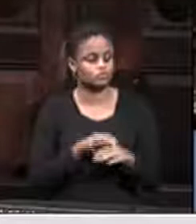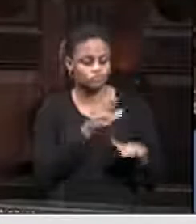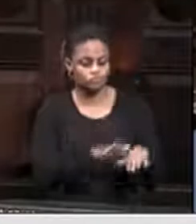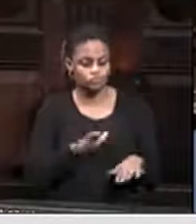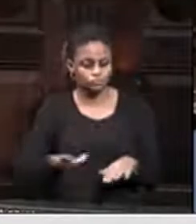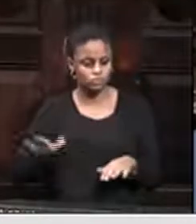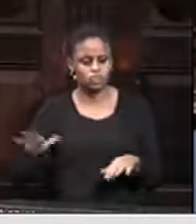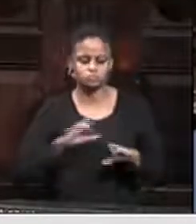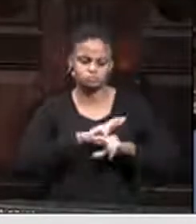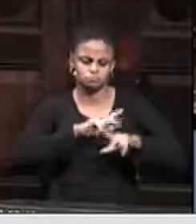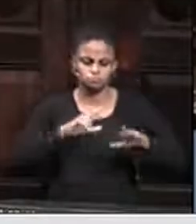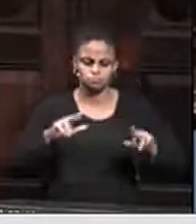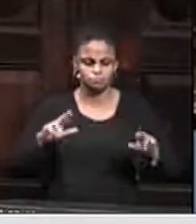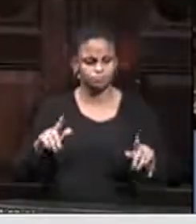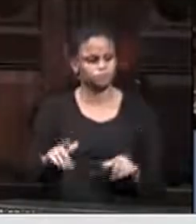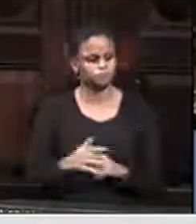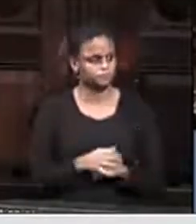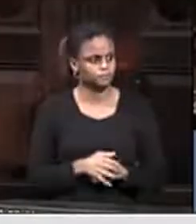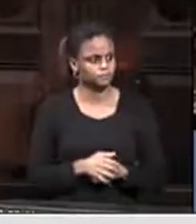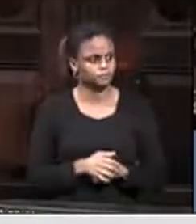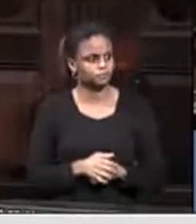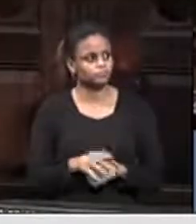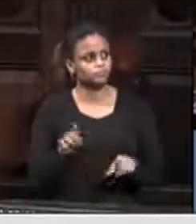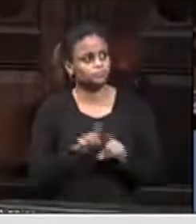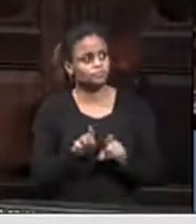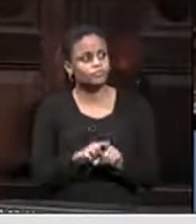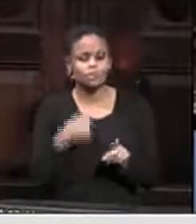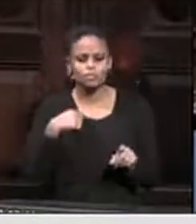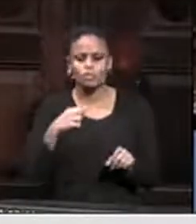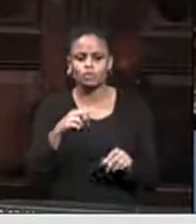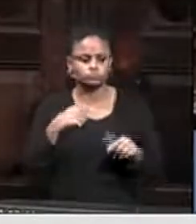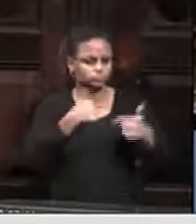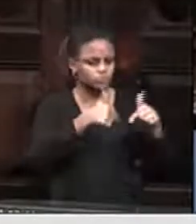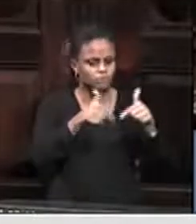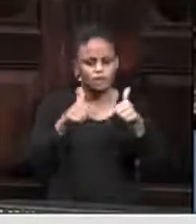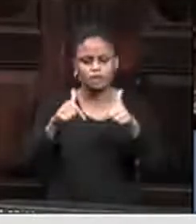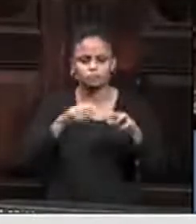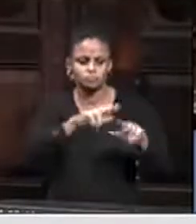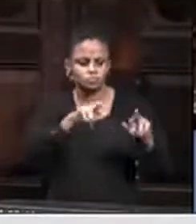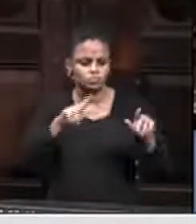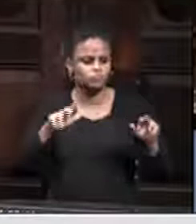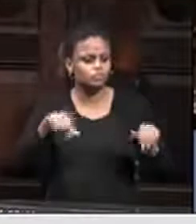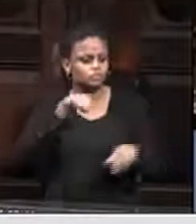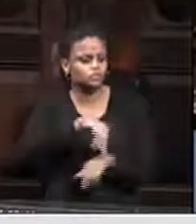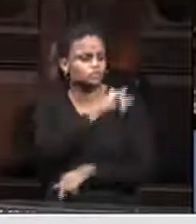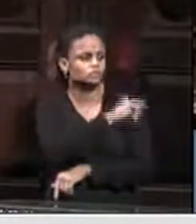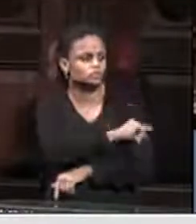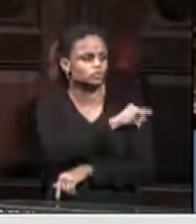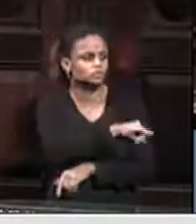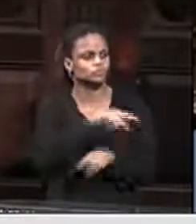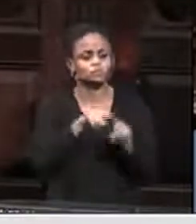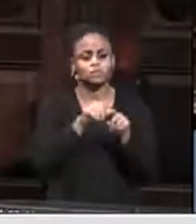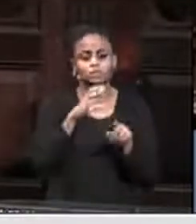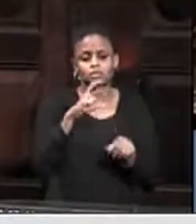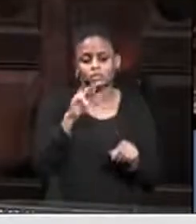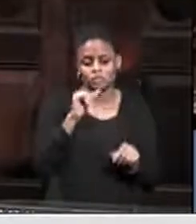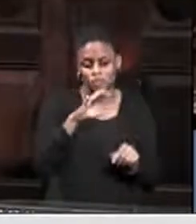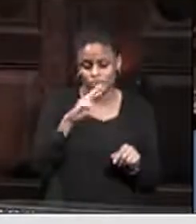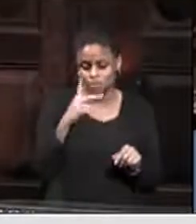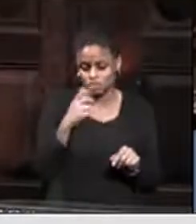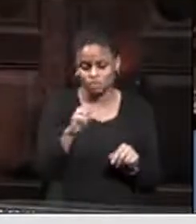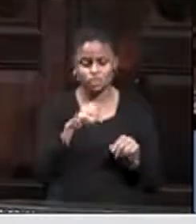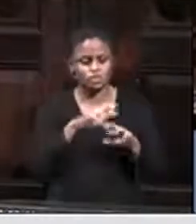educadores infantis que atuam em vários municípios do Rio de Janeiro, nas creches conveniadas a vários